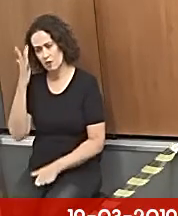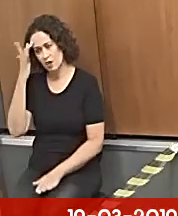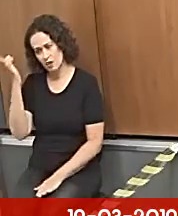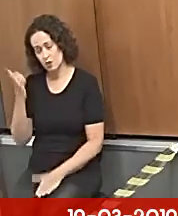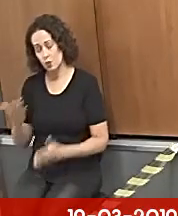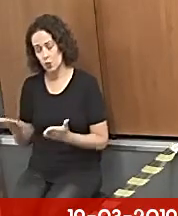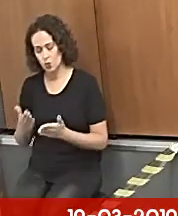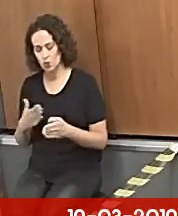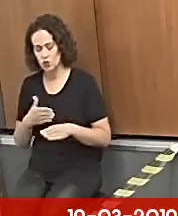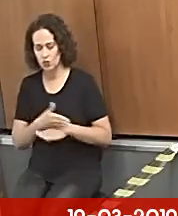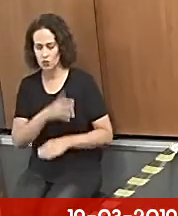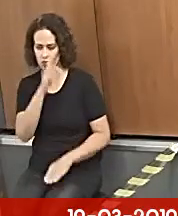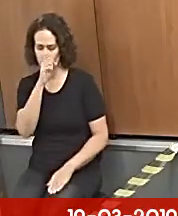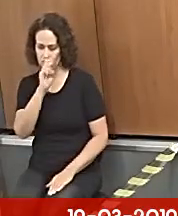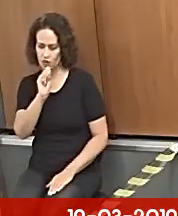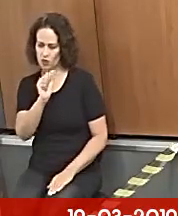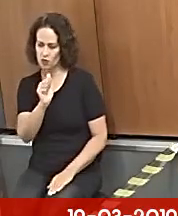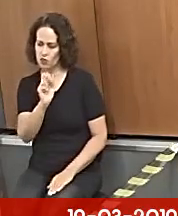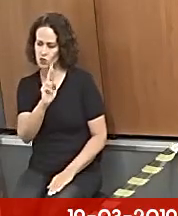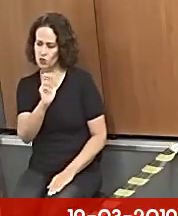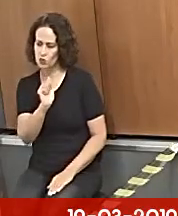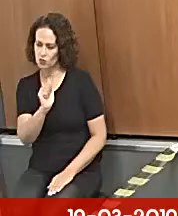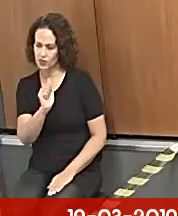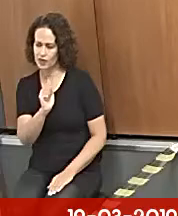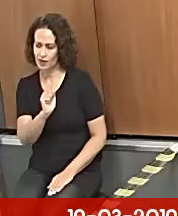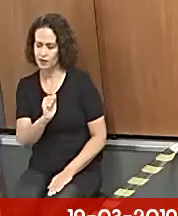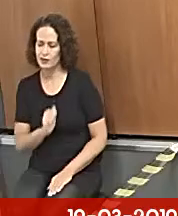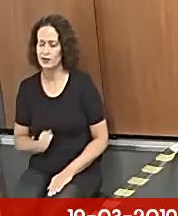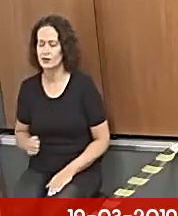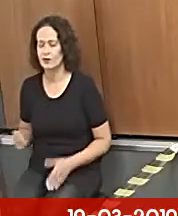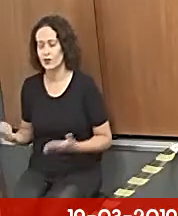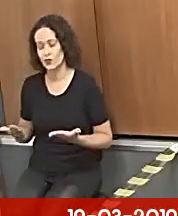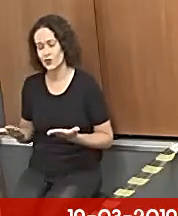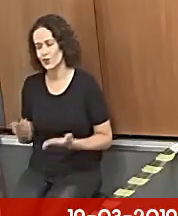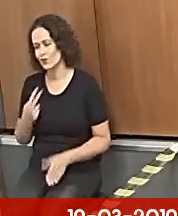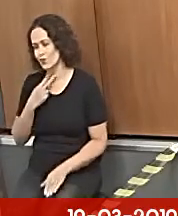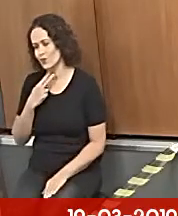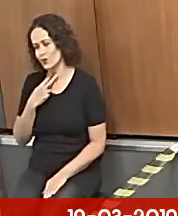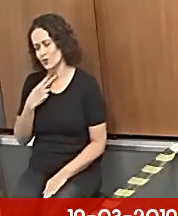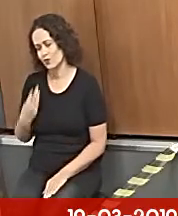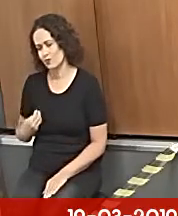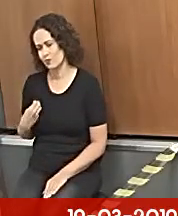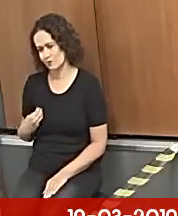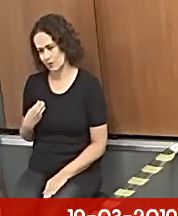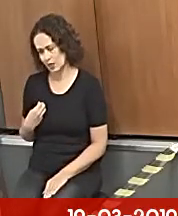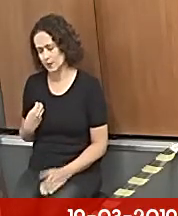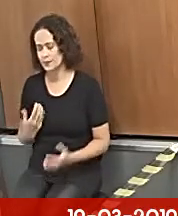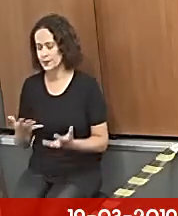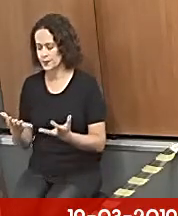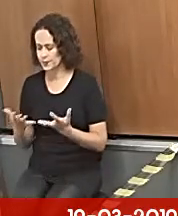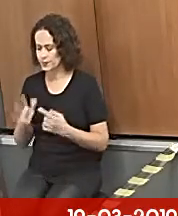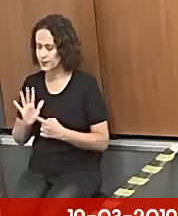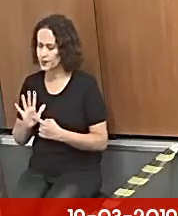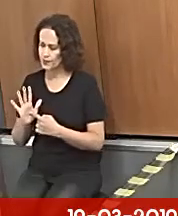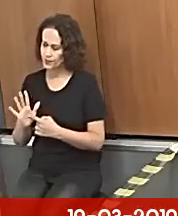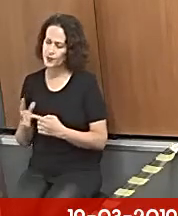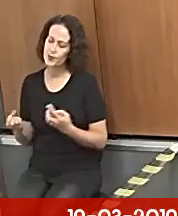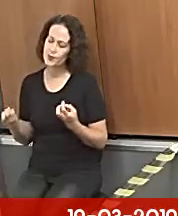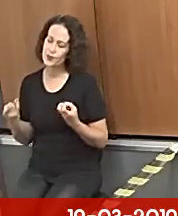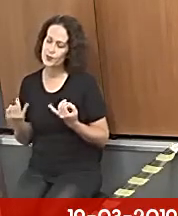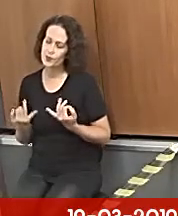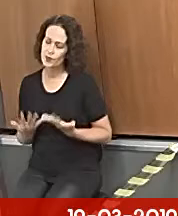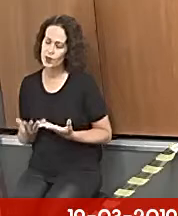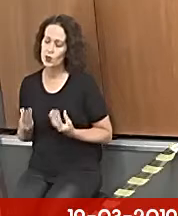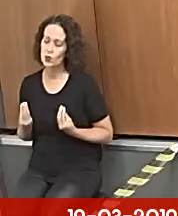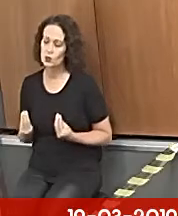e aí pediu pra gente explicar por que por isso que não vai ajudá las a reunião e eu gostaria muito de colocar o senhor sobre o andamento